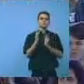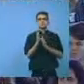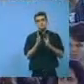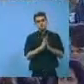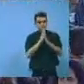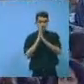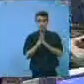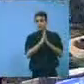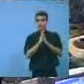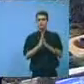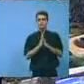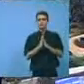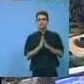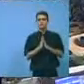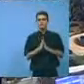Retirou-se Jesus